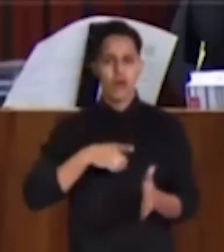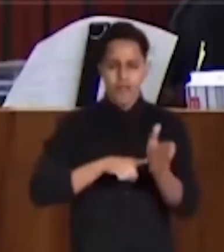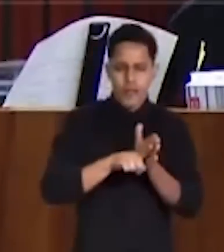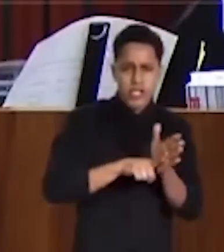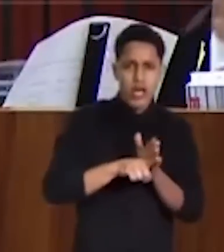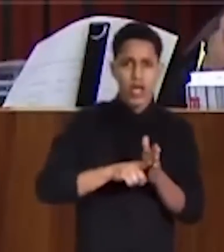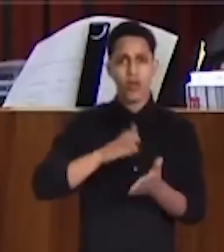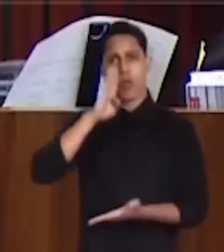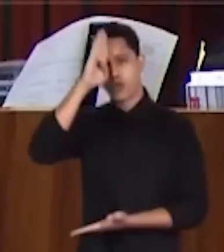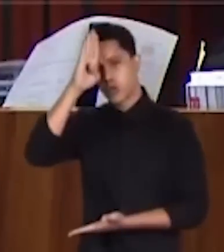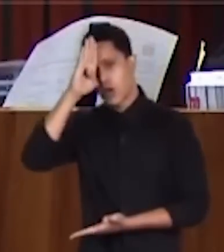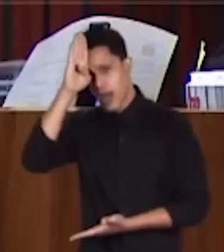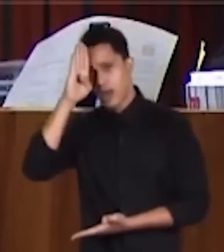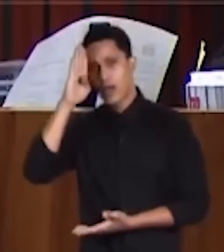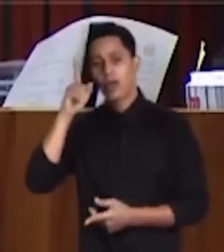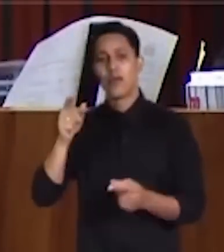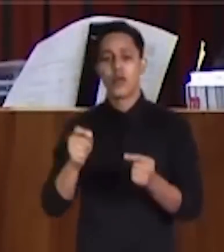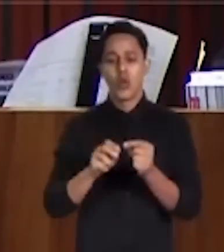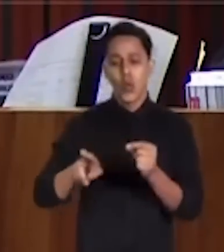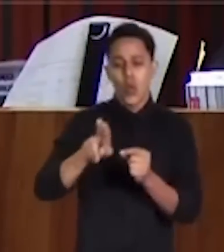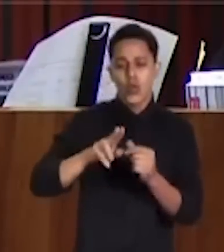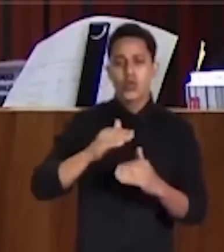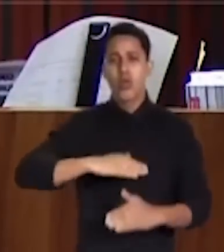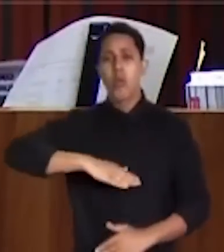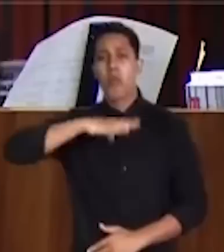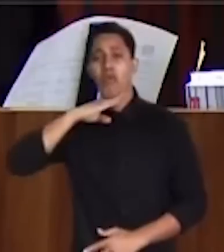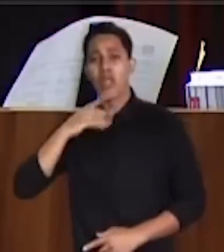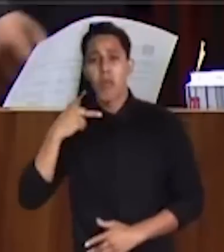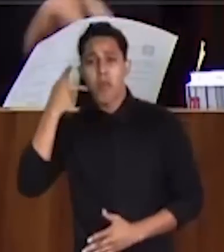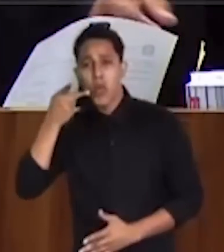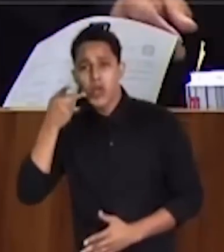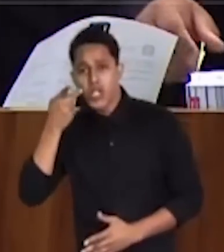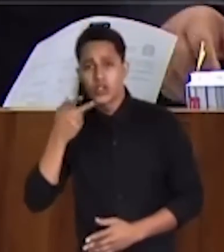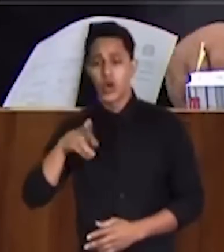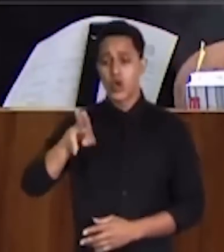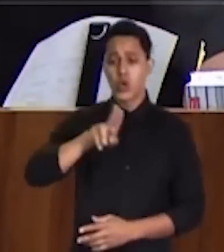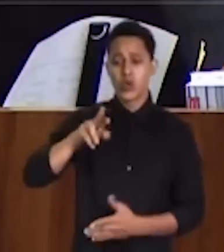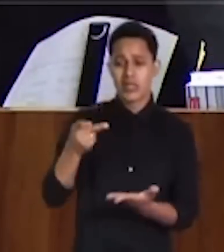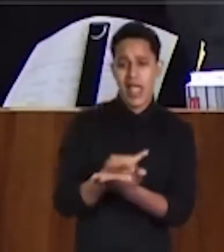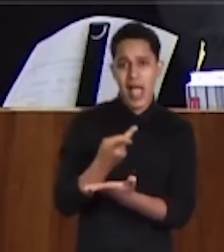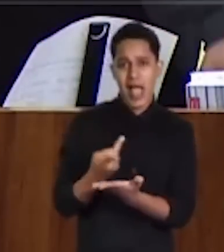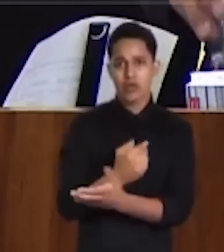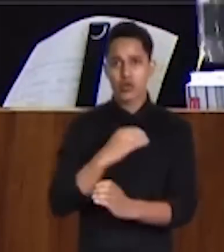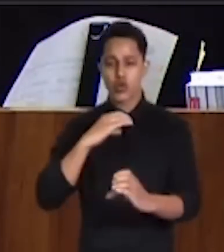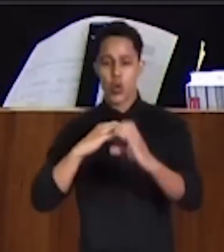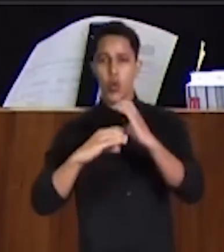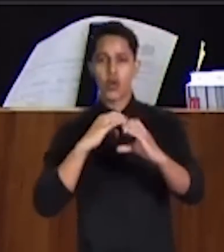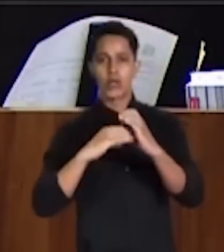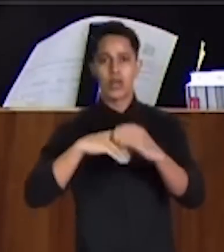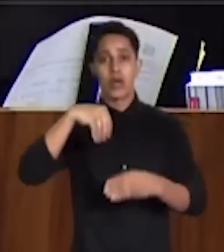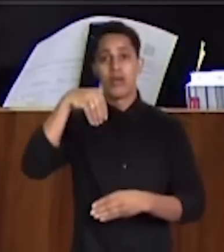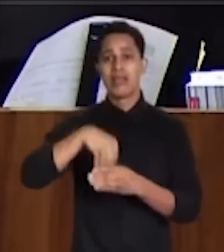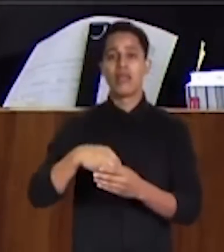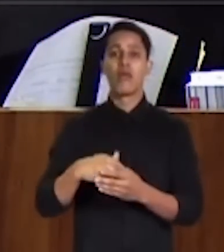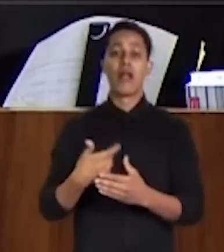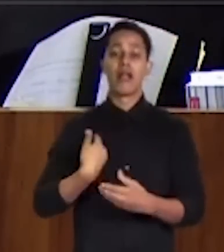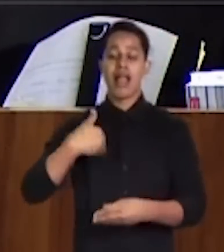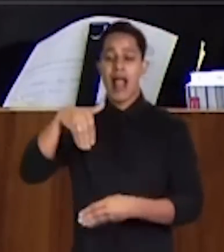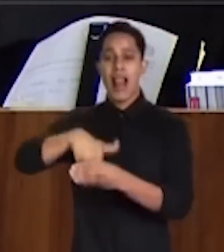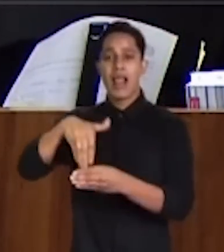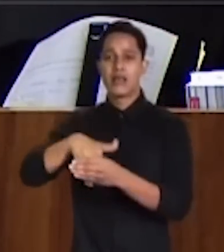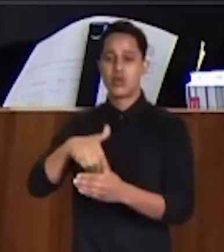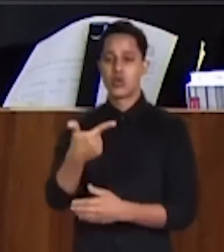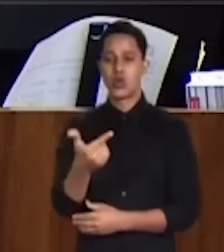Messias Bolsonaro, pela prática de abuso de poder político e pelo uso indevido de meios de comunicação nas eleições de